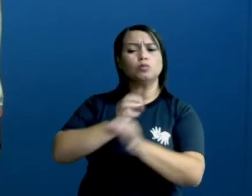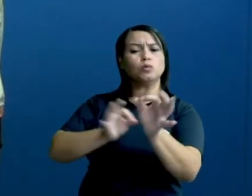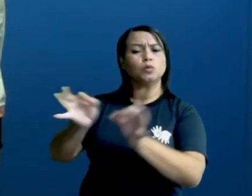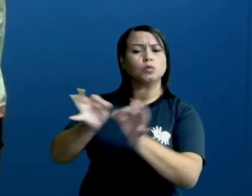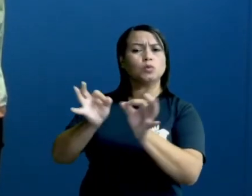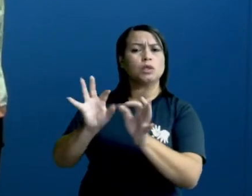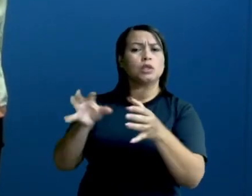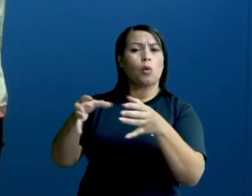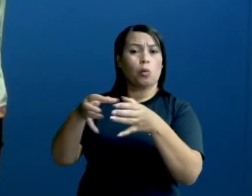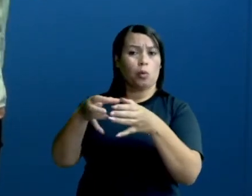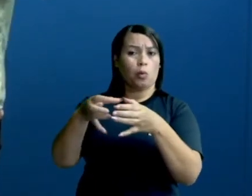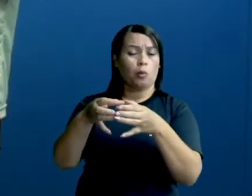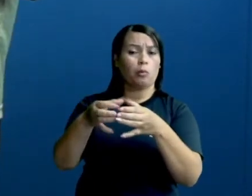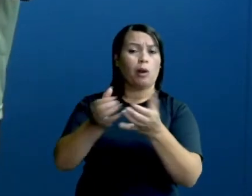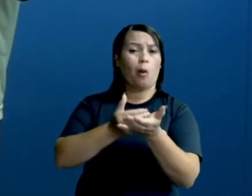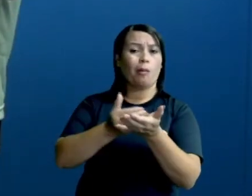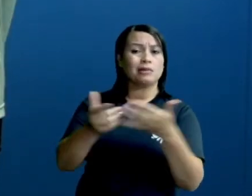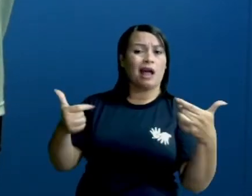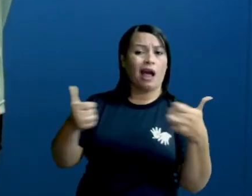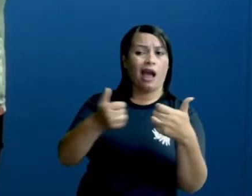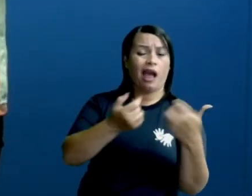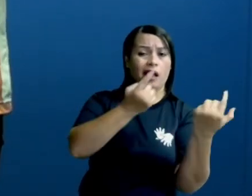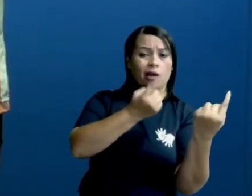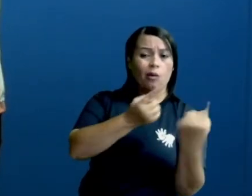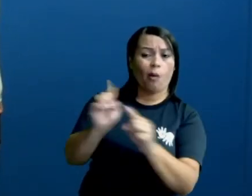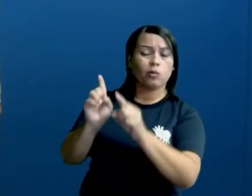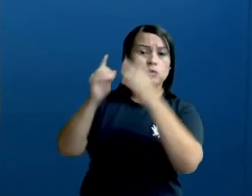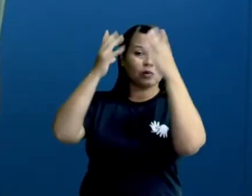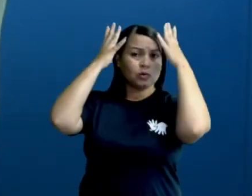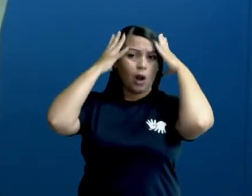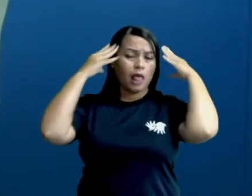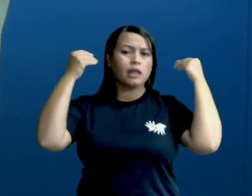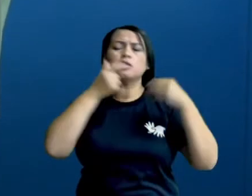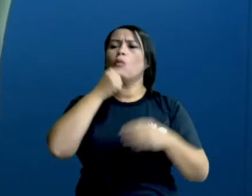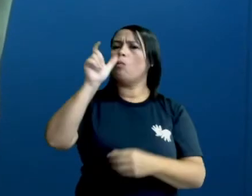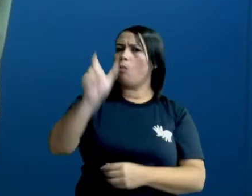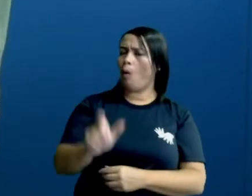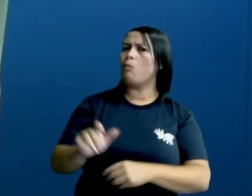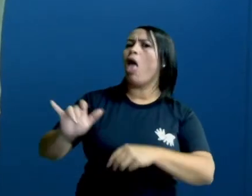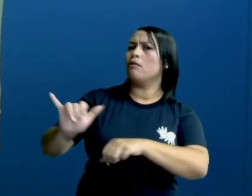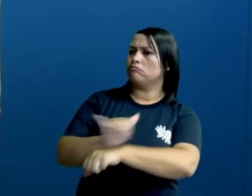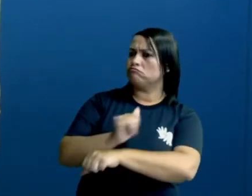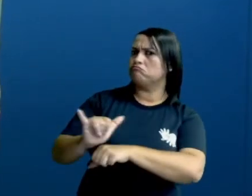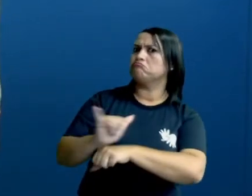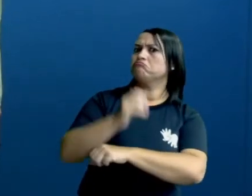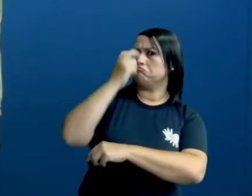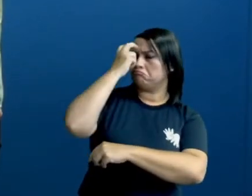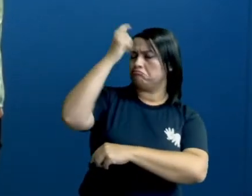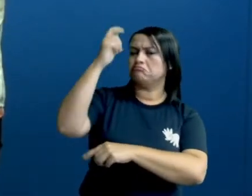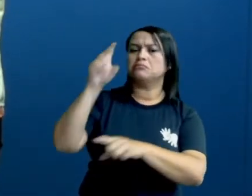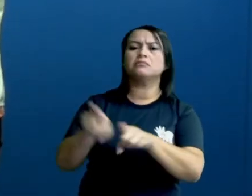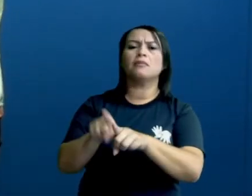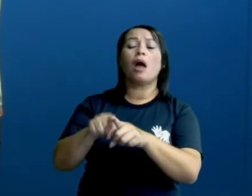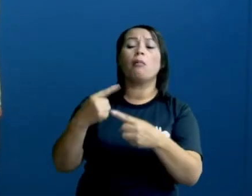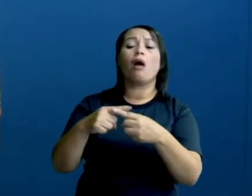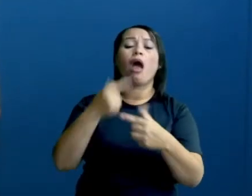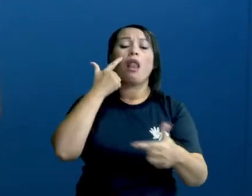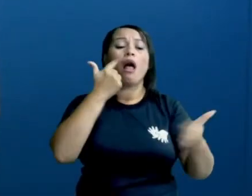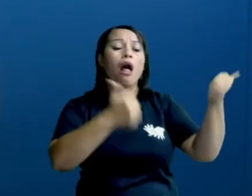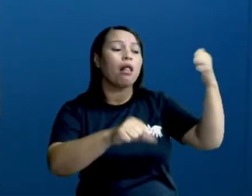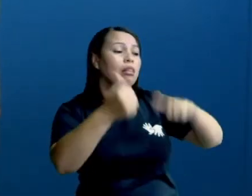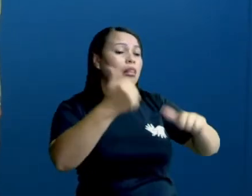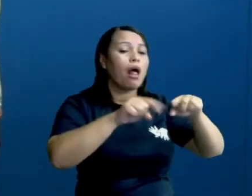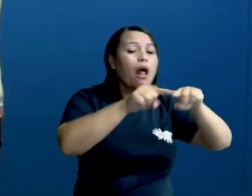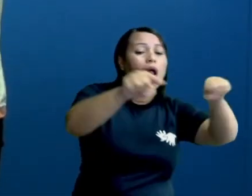povo contra os holandeses, né? O Antônio Dias Cardoso, ele é conhecido como um grande estratégico do embate, porque ele analisa o